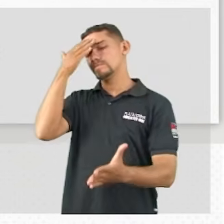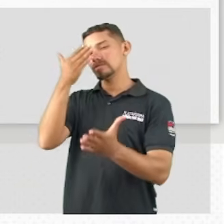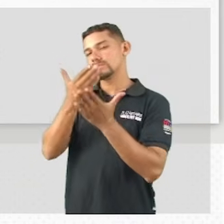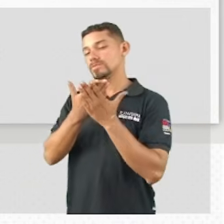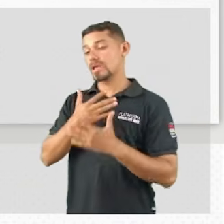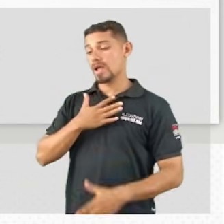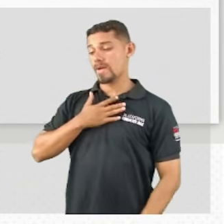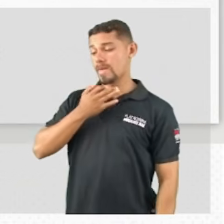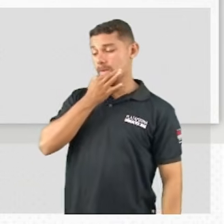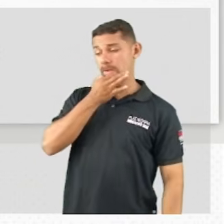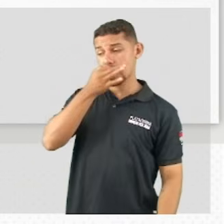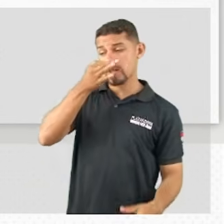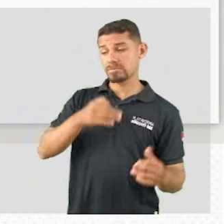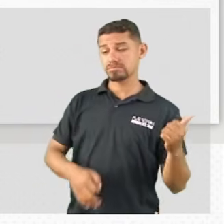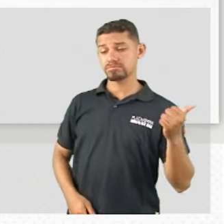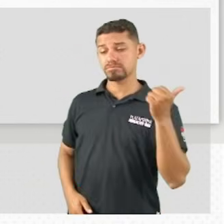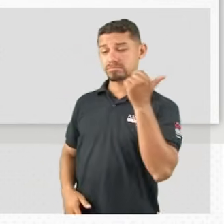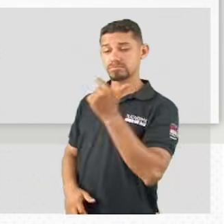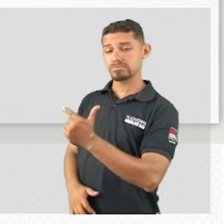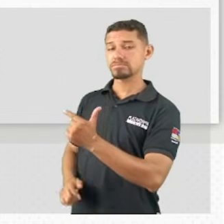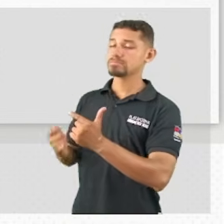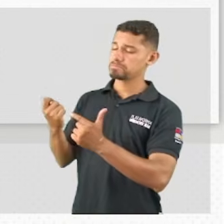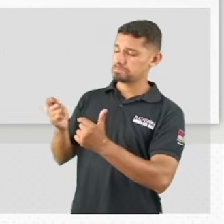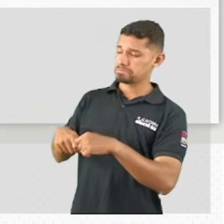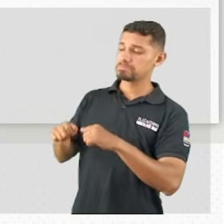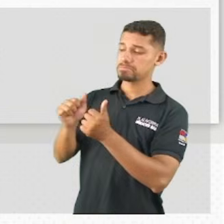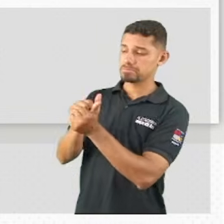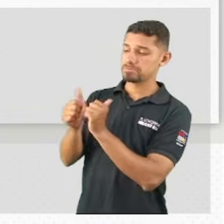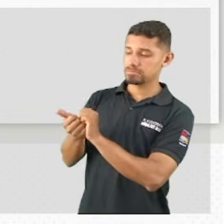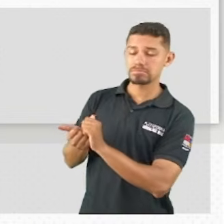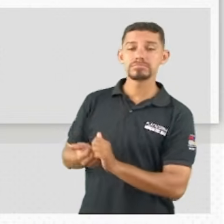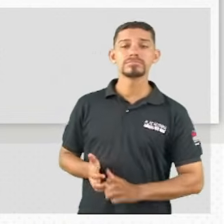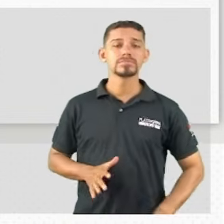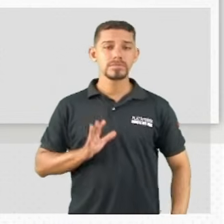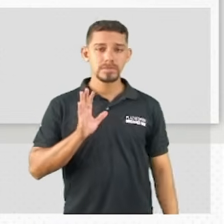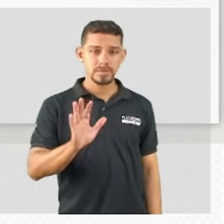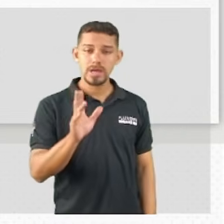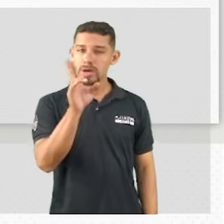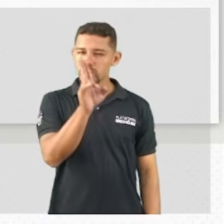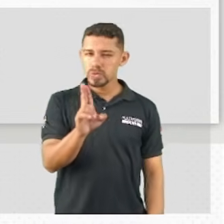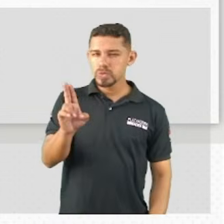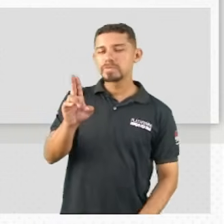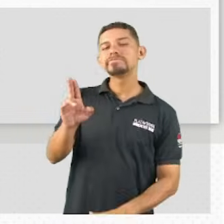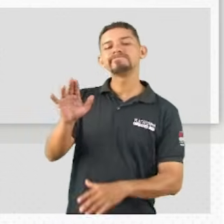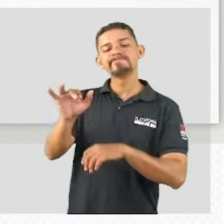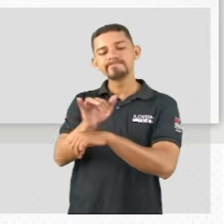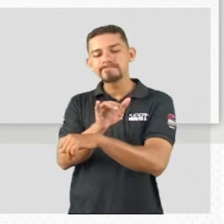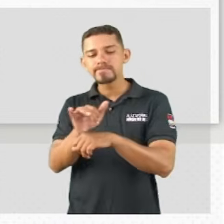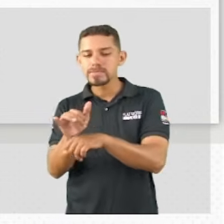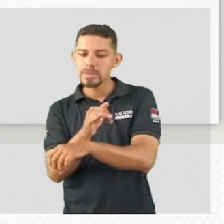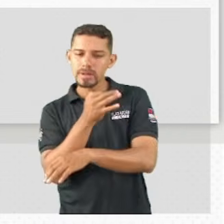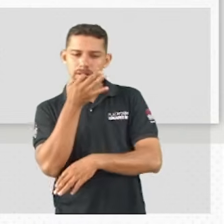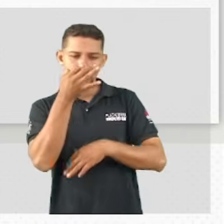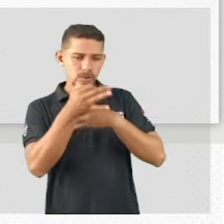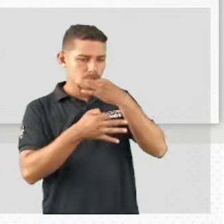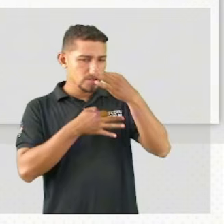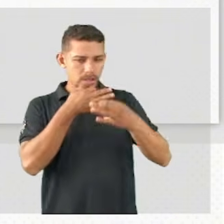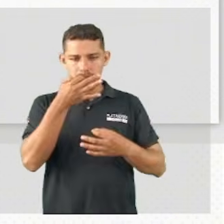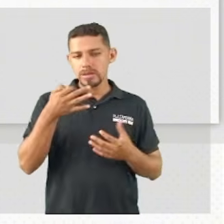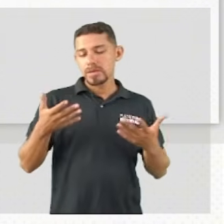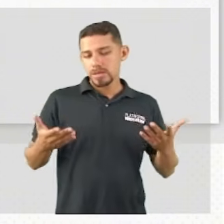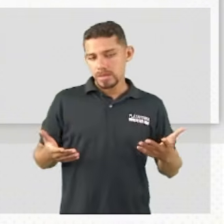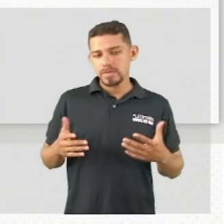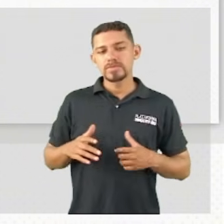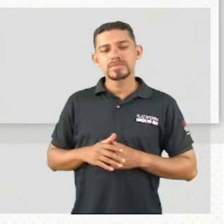seu posicionamento é adequado. Então, para isso, a pessoa vai utilizar estratégias, apresentando argumentação,